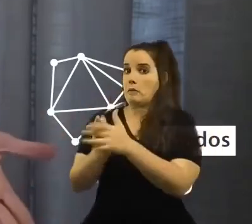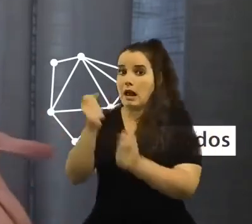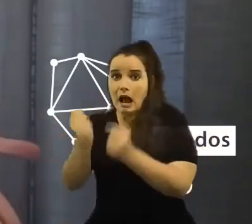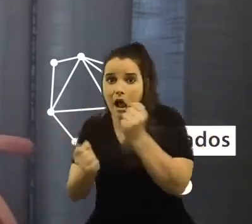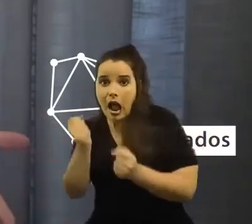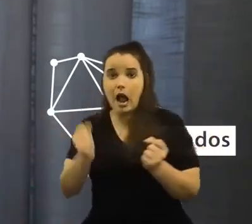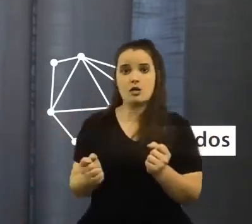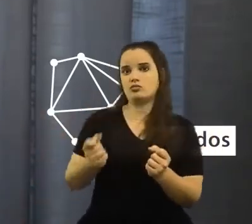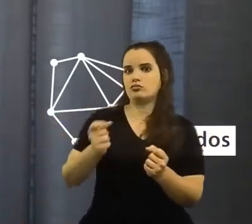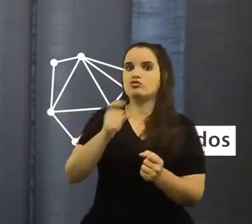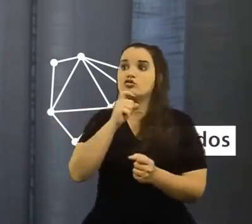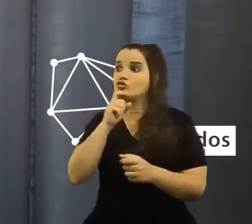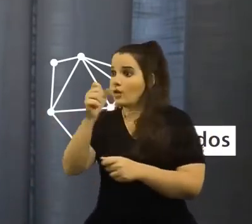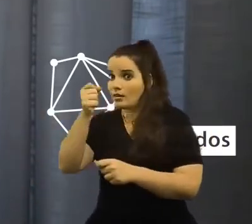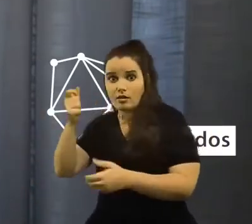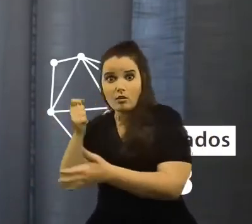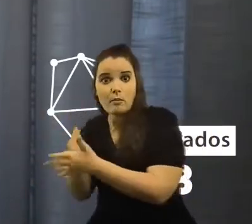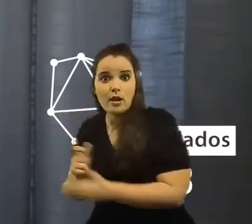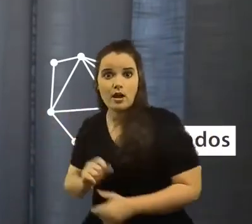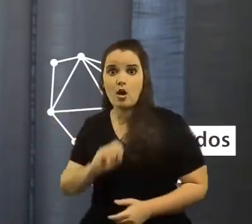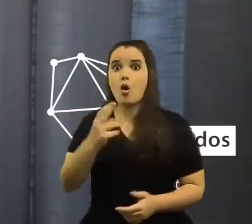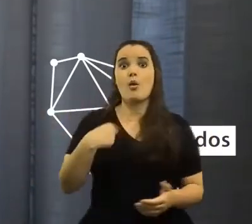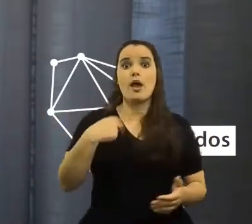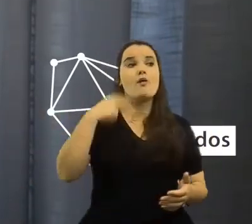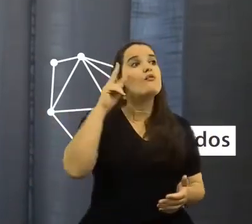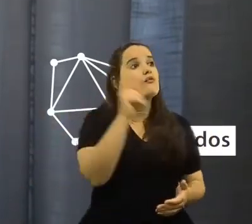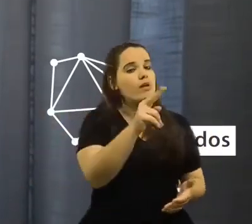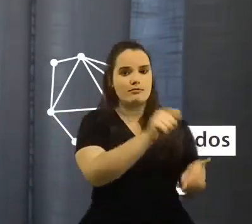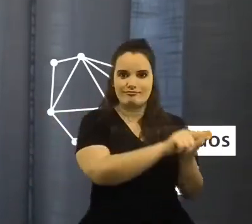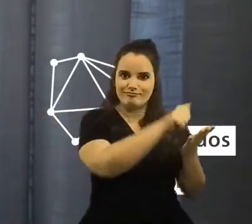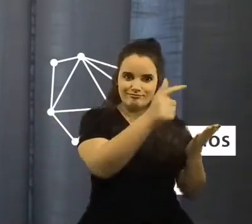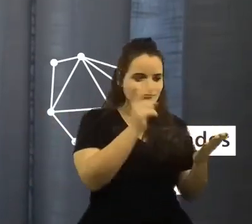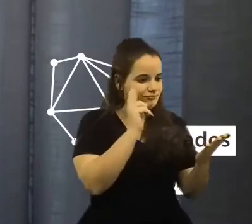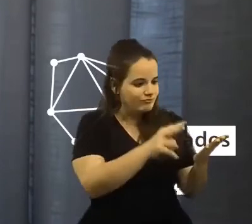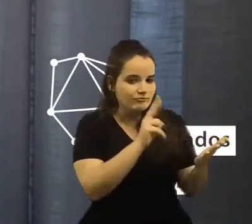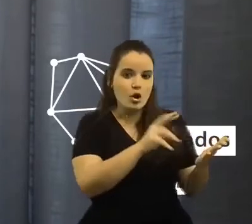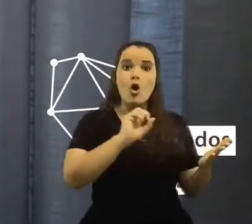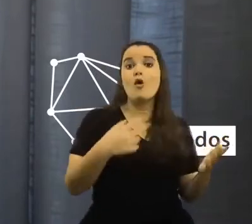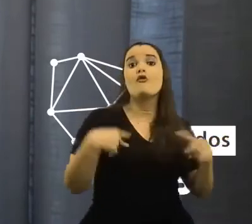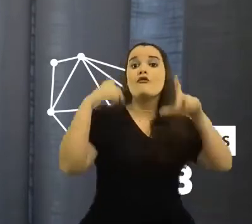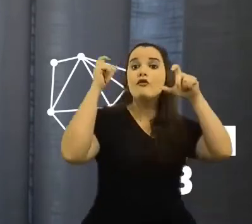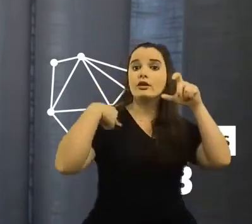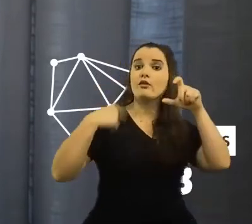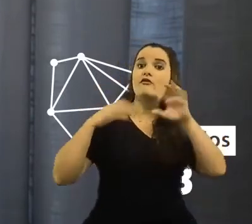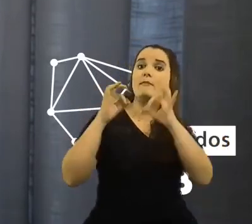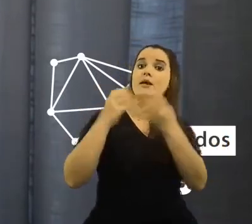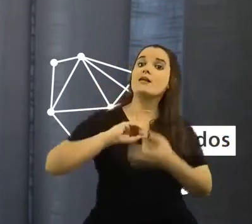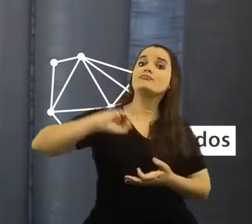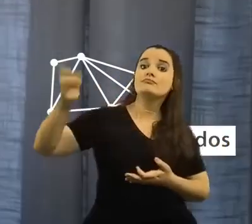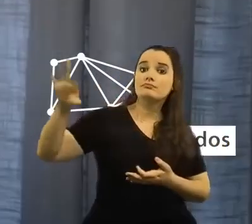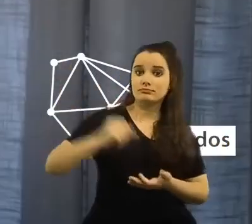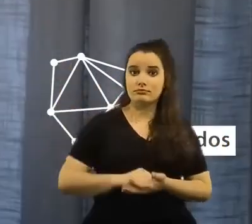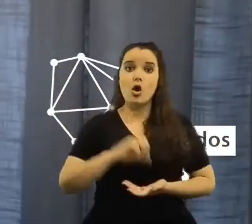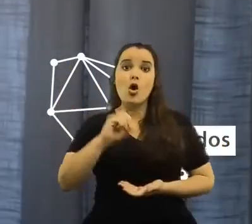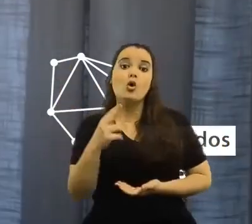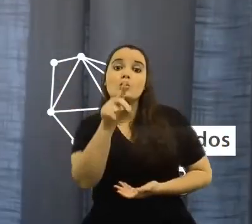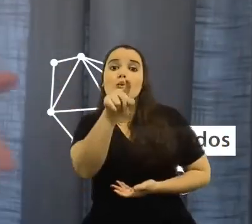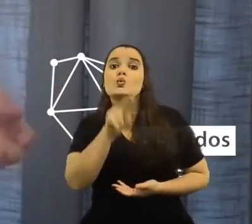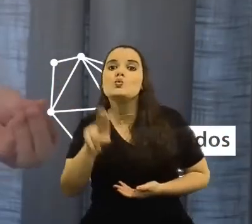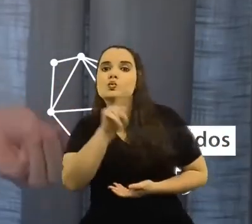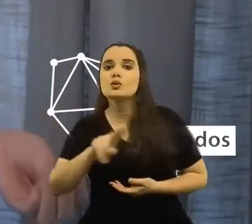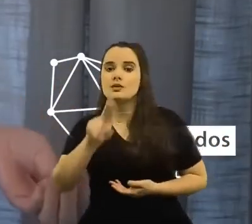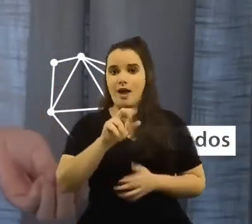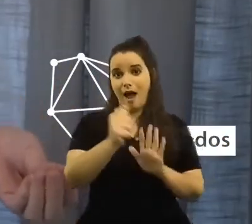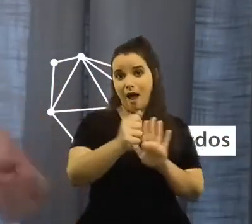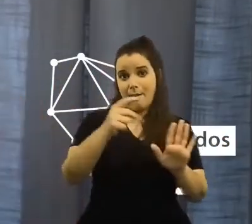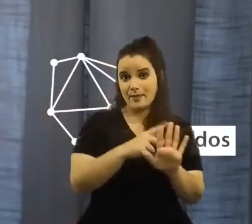lê uma reportagem ou envia fotos para os seus familiares. E até mesmo se você utiliza aplicativos de namoro. Eles estão aí de